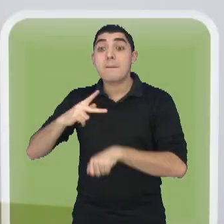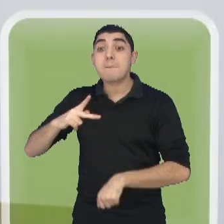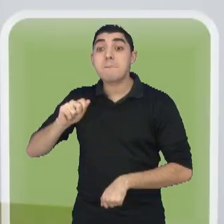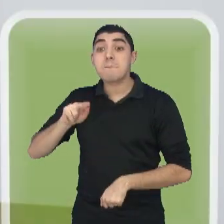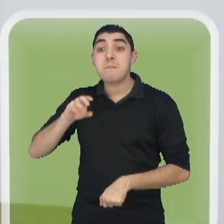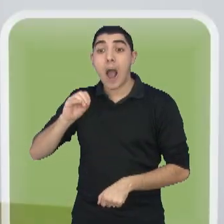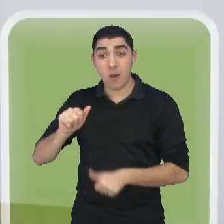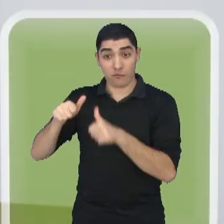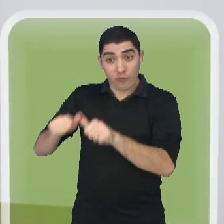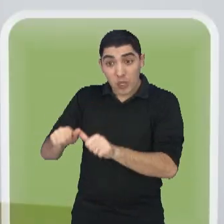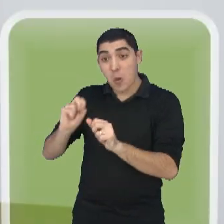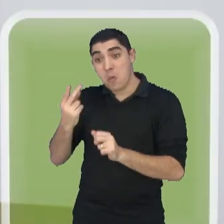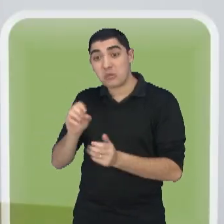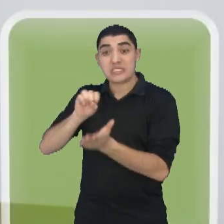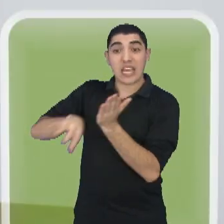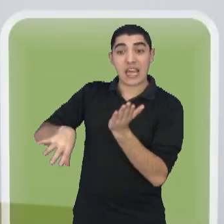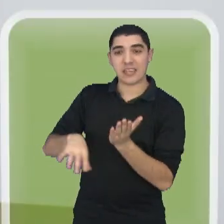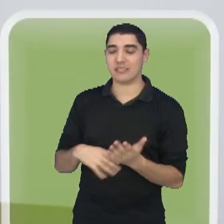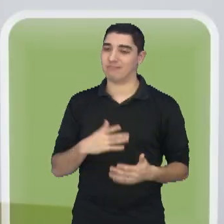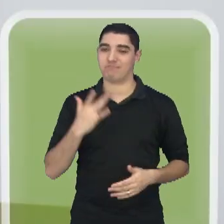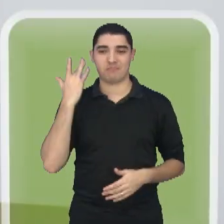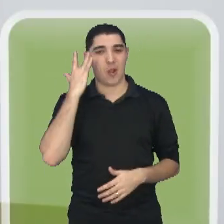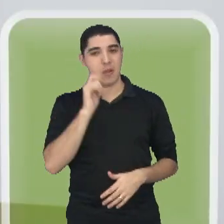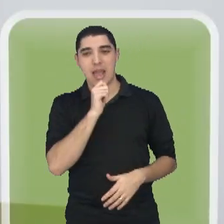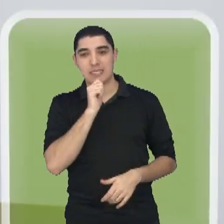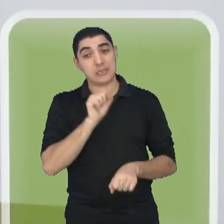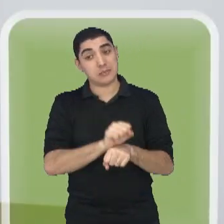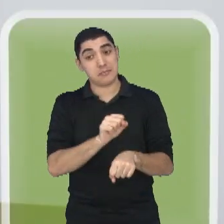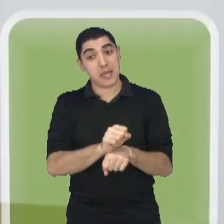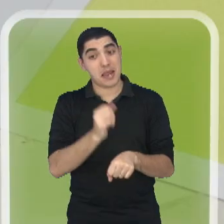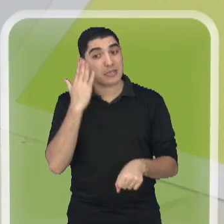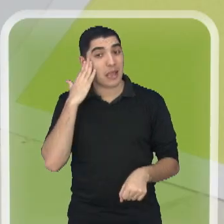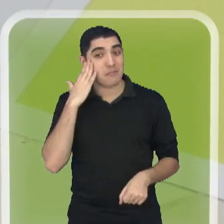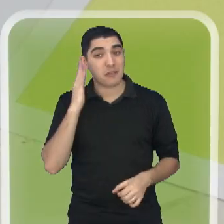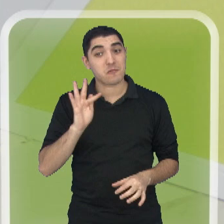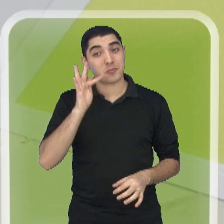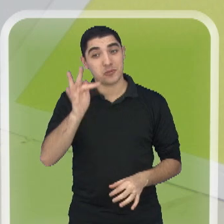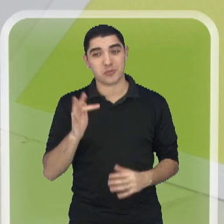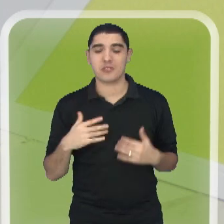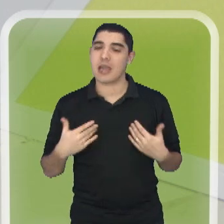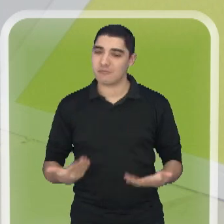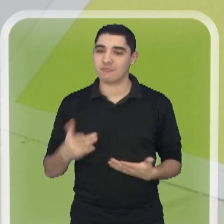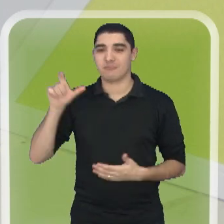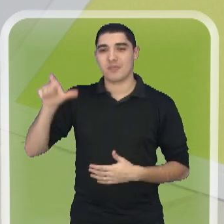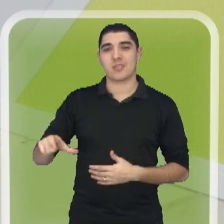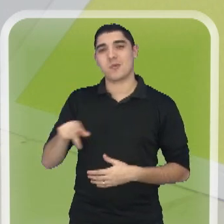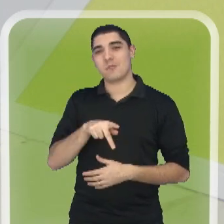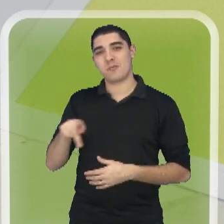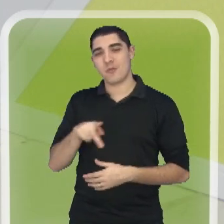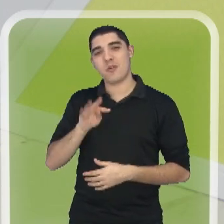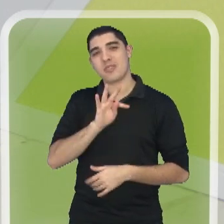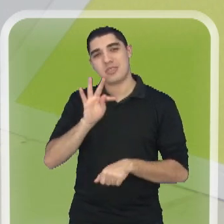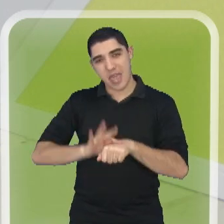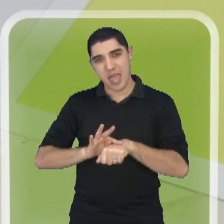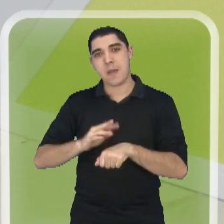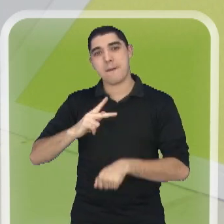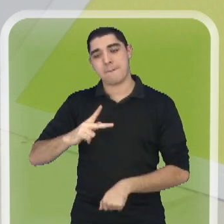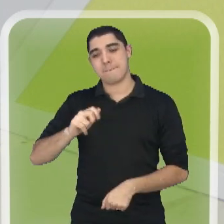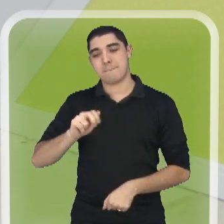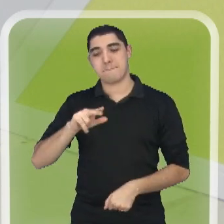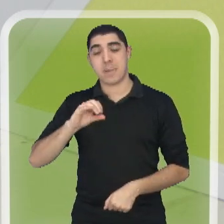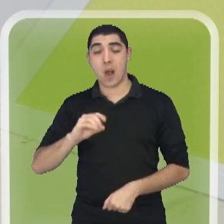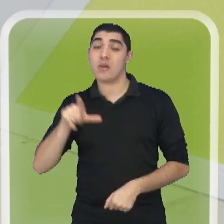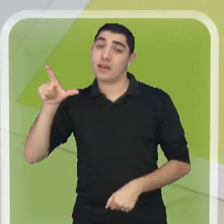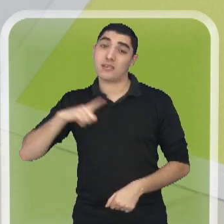Não sabemos. Aguardem cenas do próximo capítulo. Grande professor Paulo Campos. E tem propostas aí, de repente